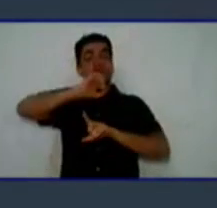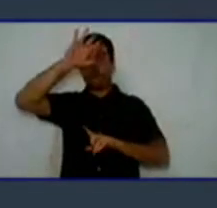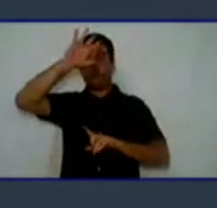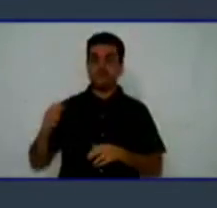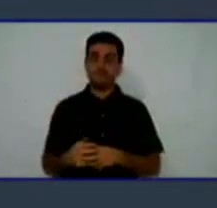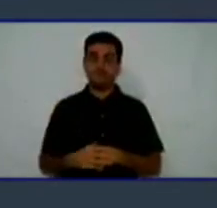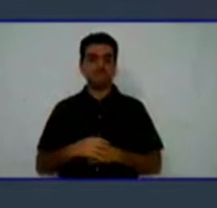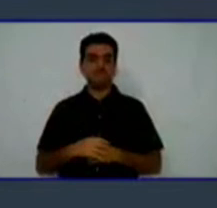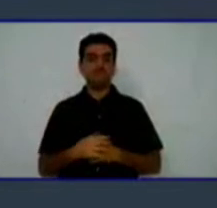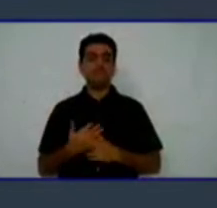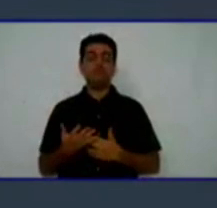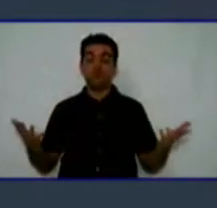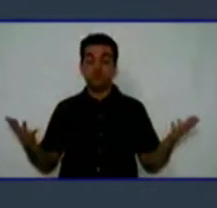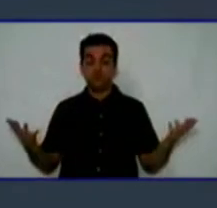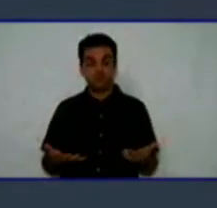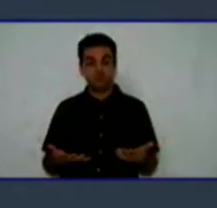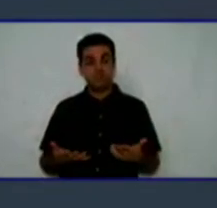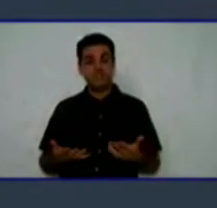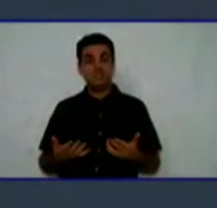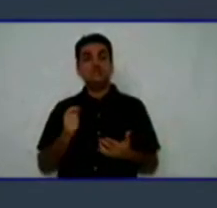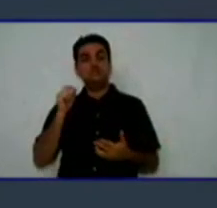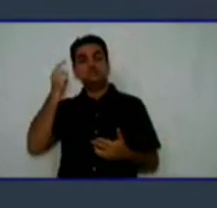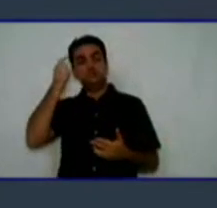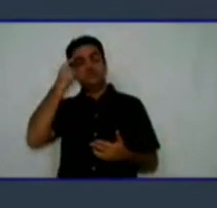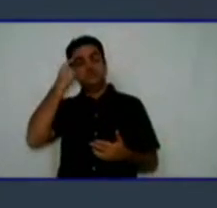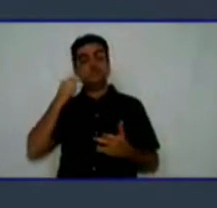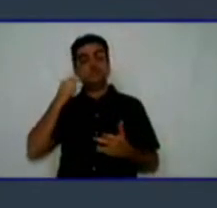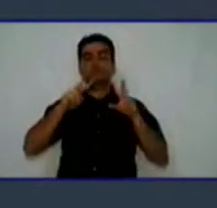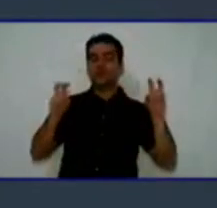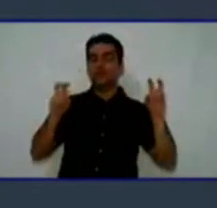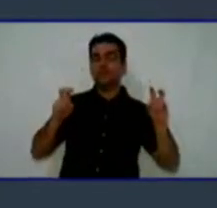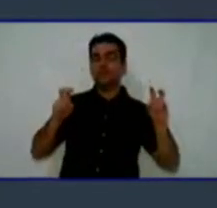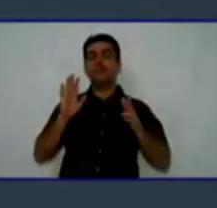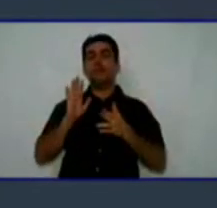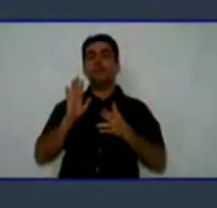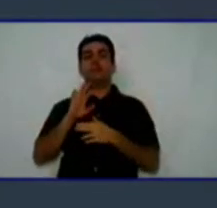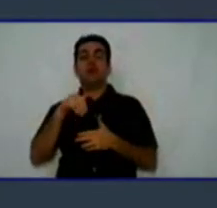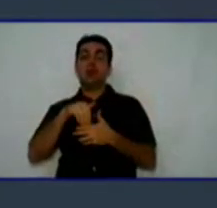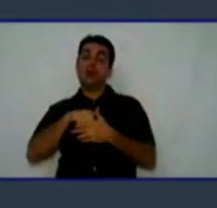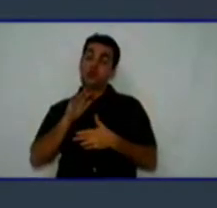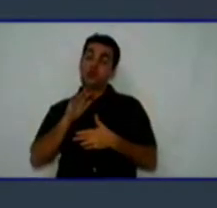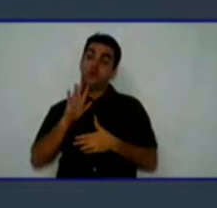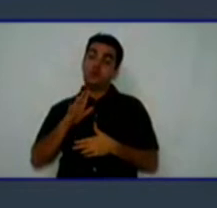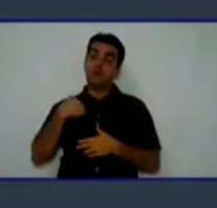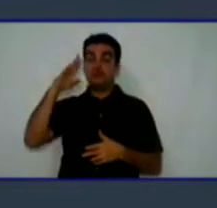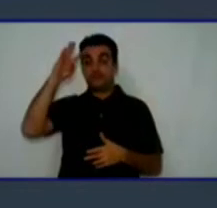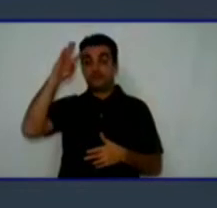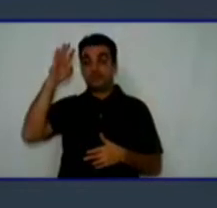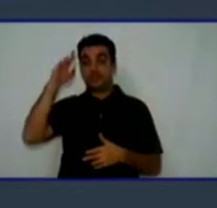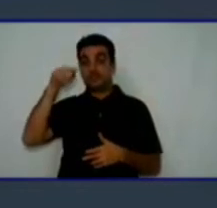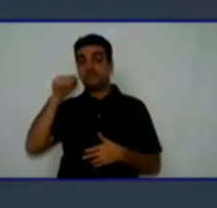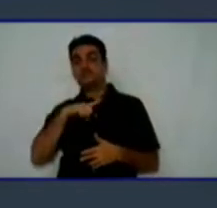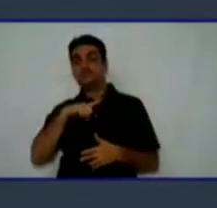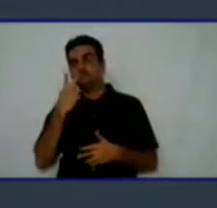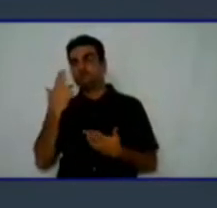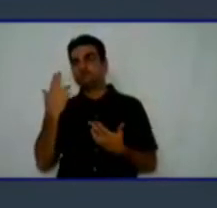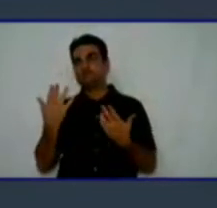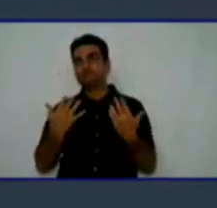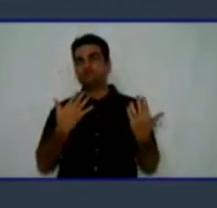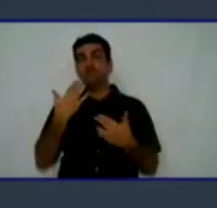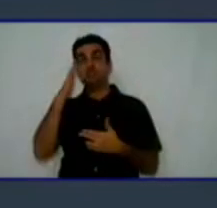se possa admitir tratar-se de ato pré-eleitoral, não há como negar que seja um ato